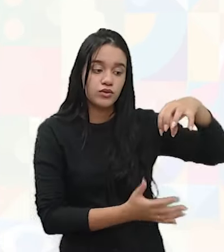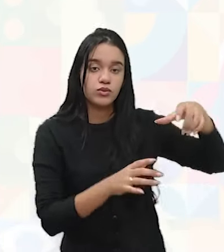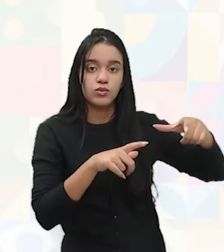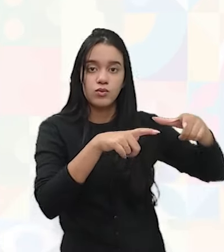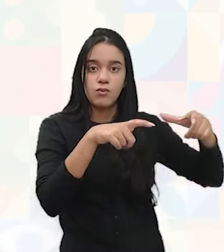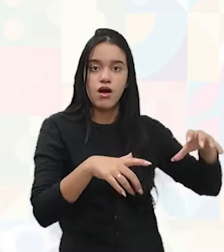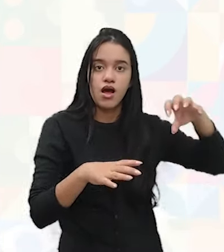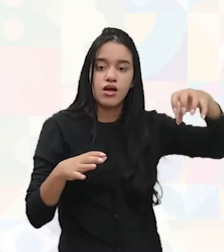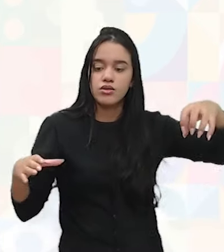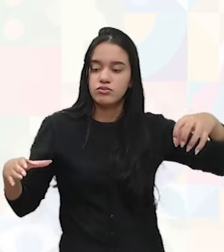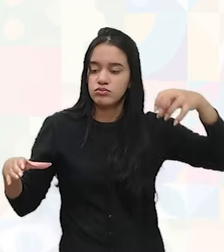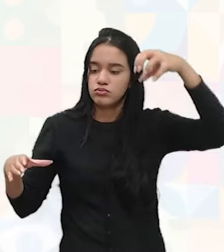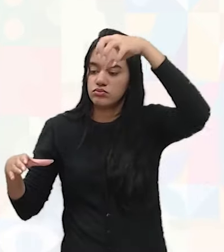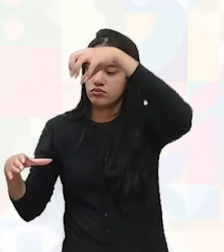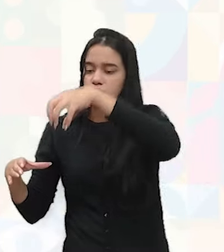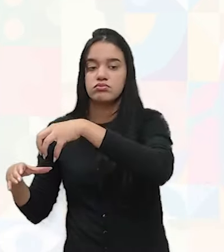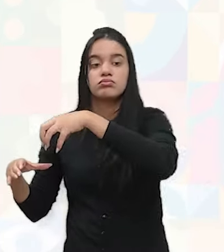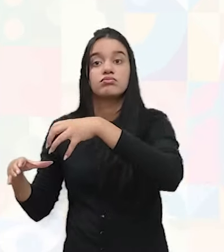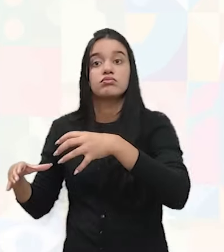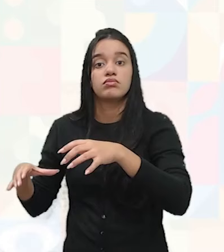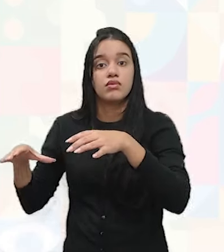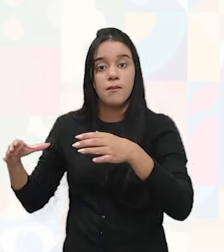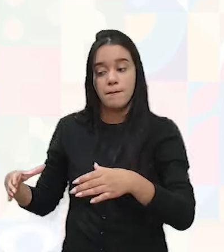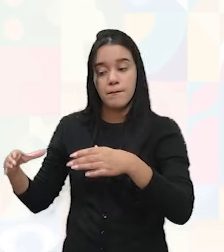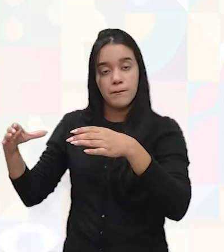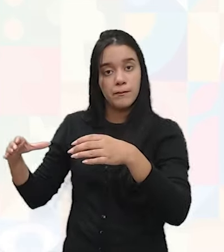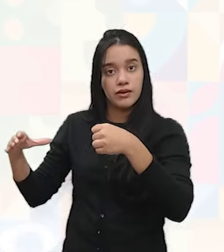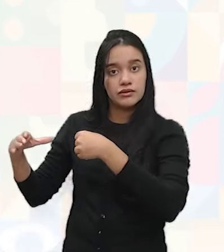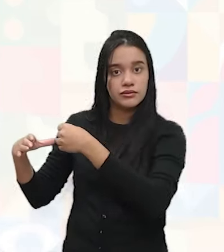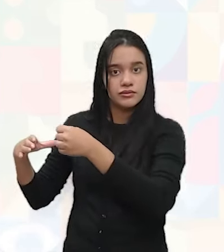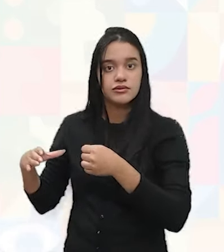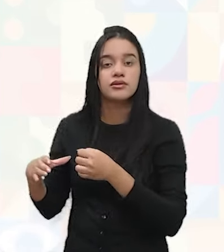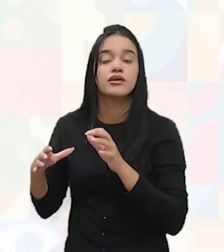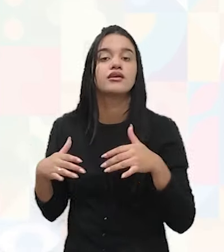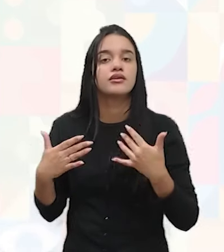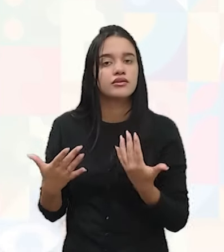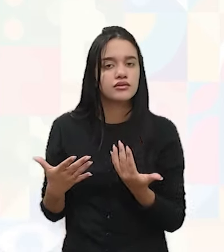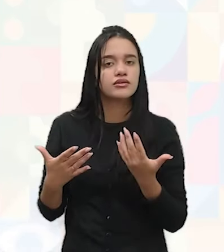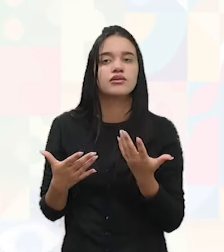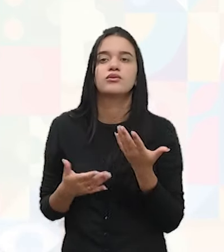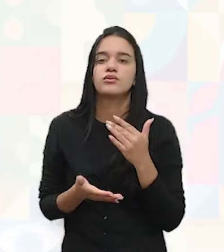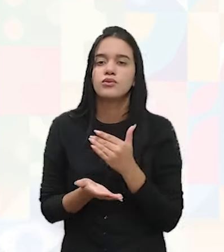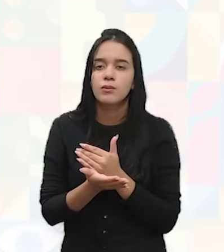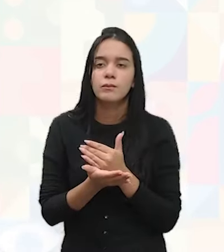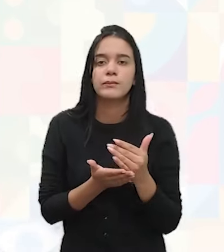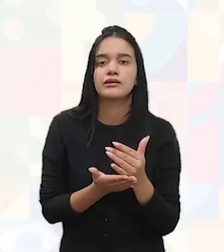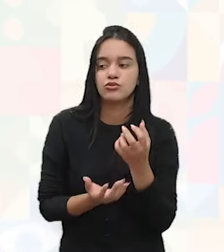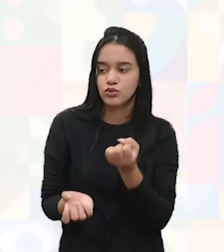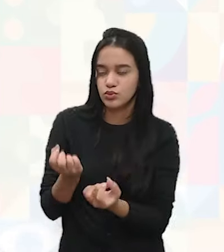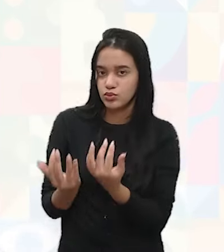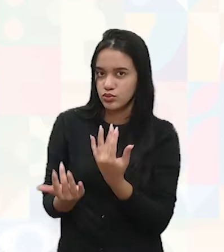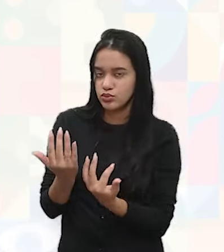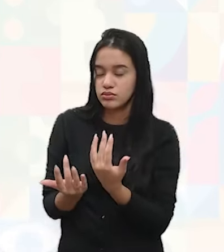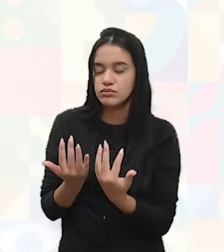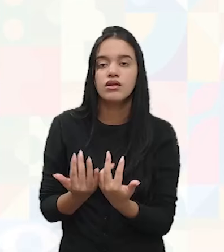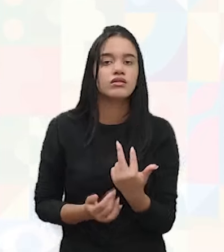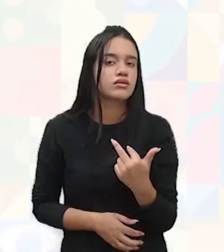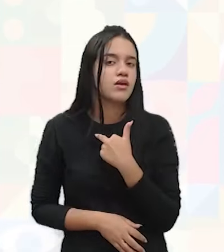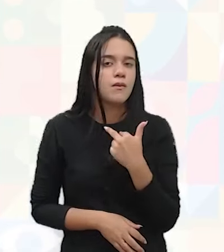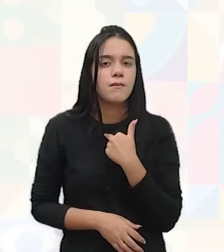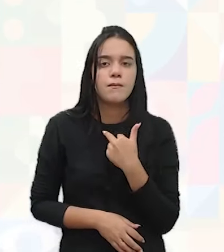fogo eu vou abafar vou estar retirando o comburente então eu vou extinguir aquele princípio de incêndio jamais